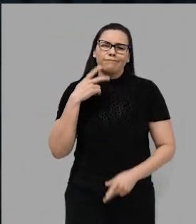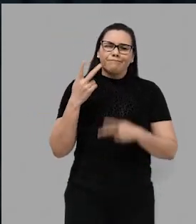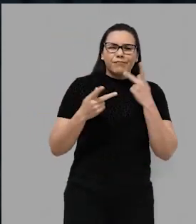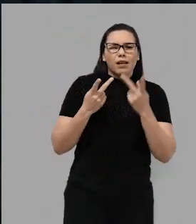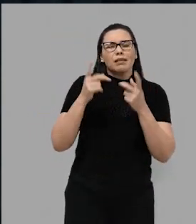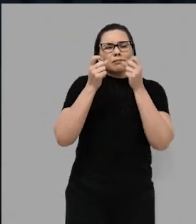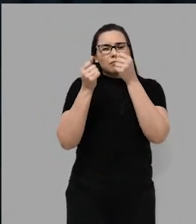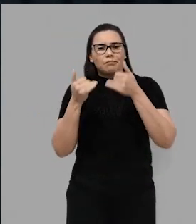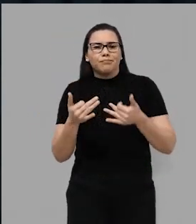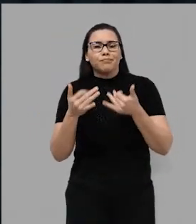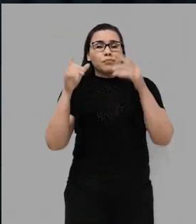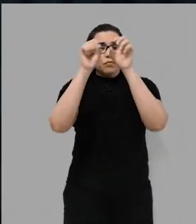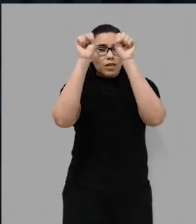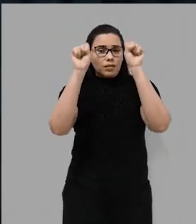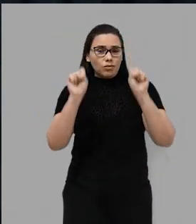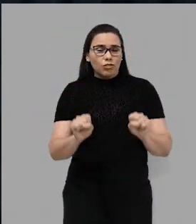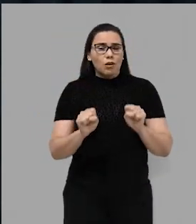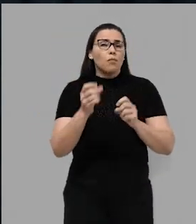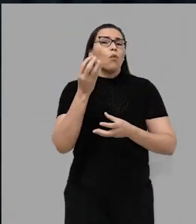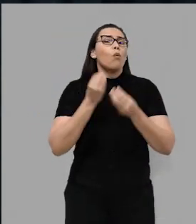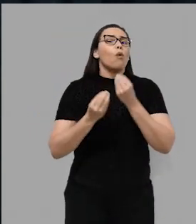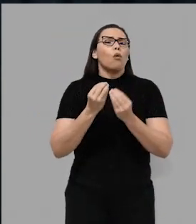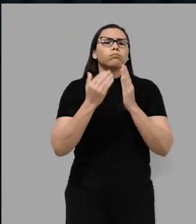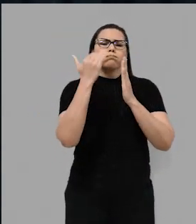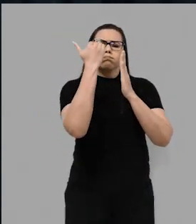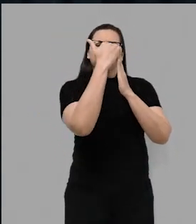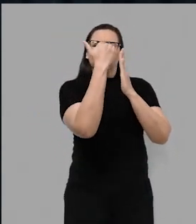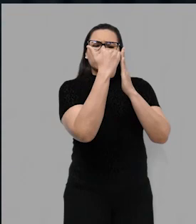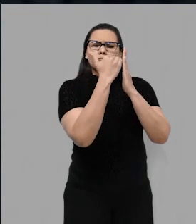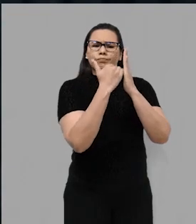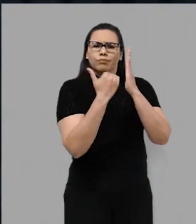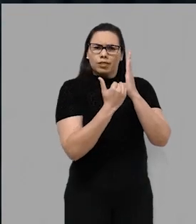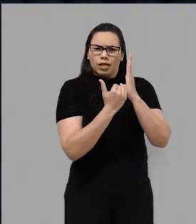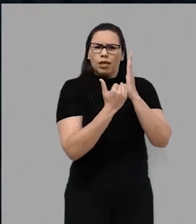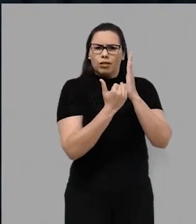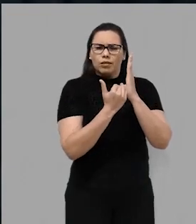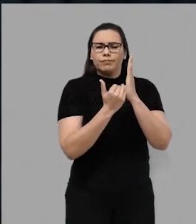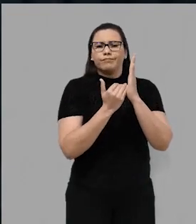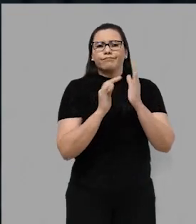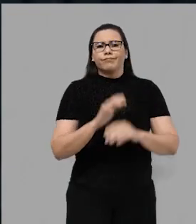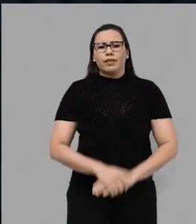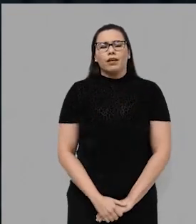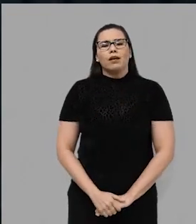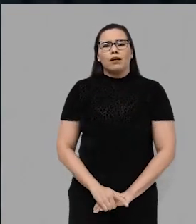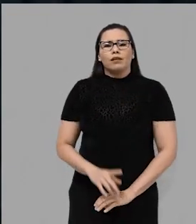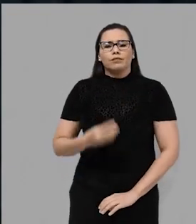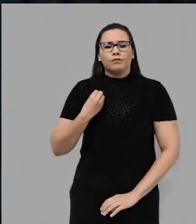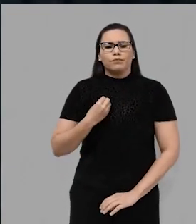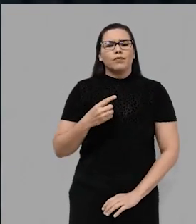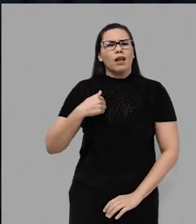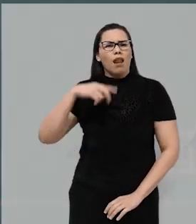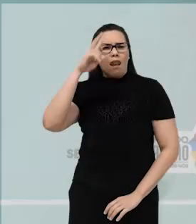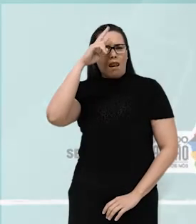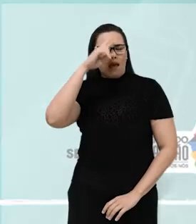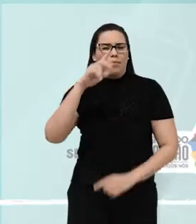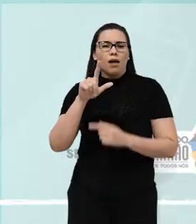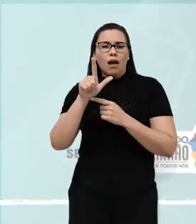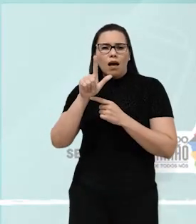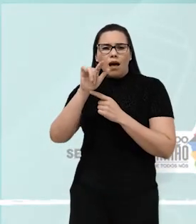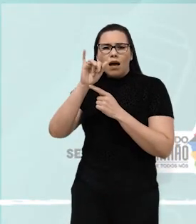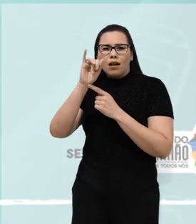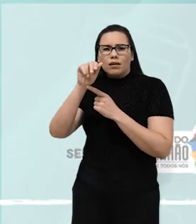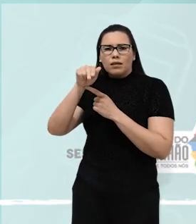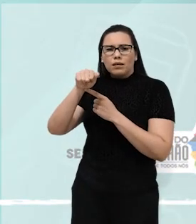né? Sobre sistema de classificação dos seres vivos, eu falei sobre Linneu, onde Linneu ele mostra